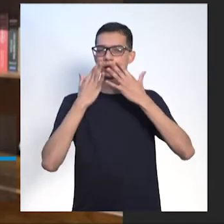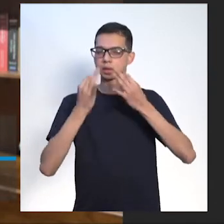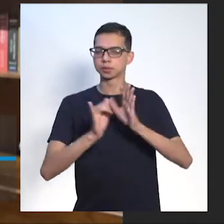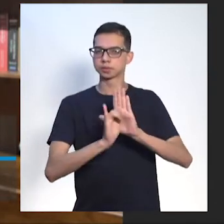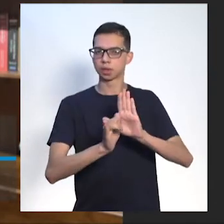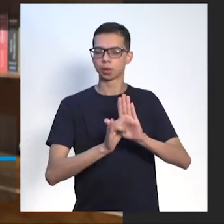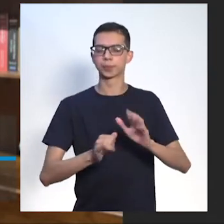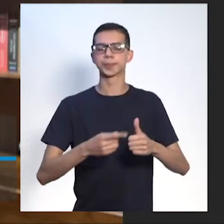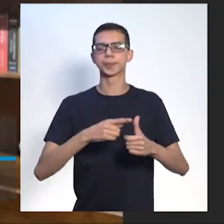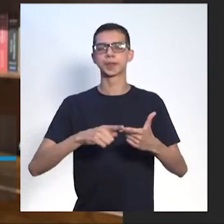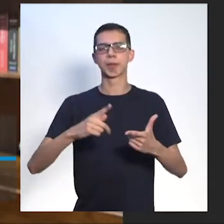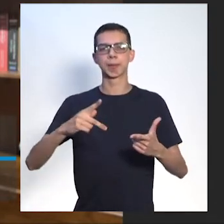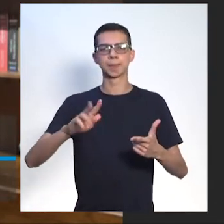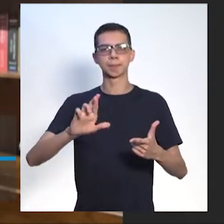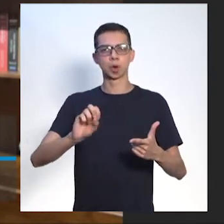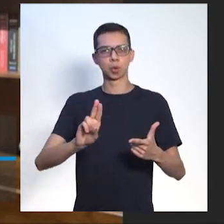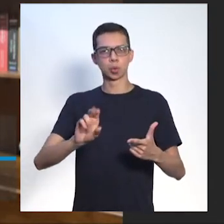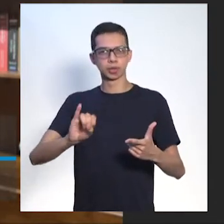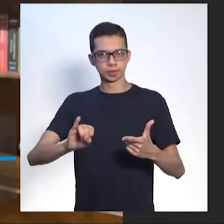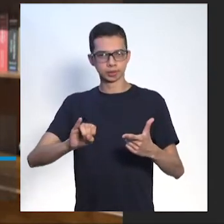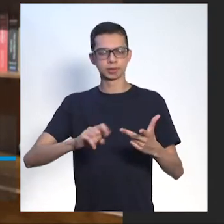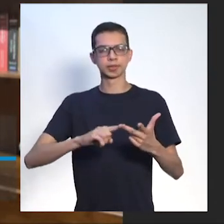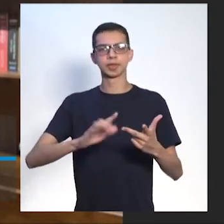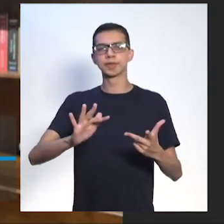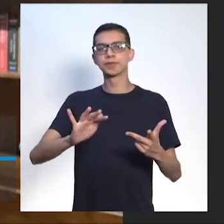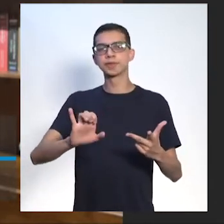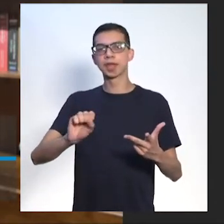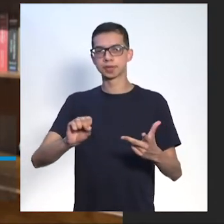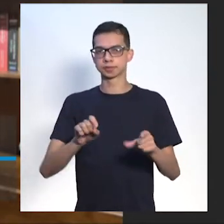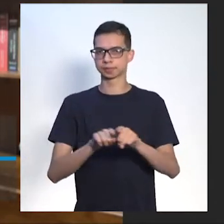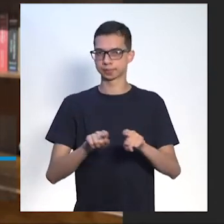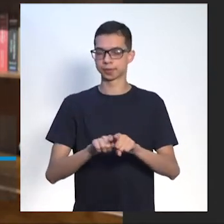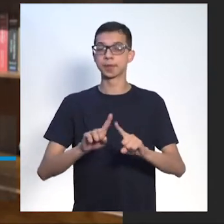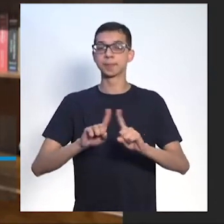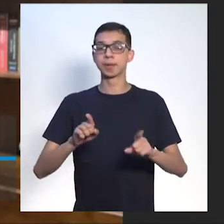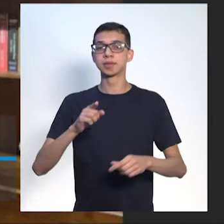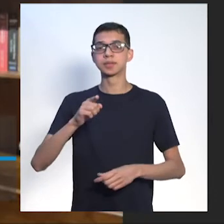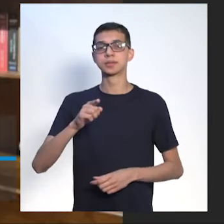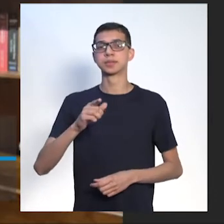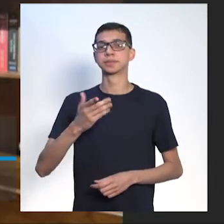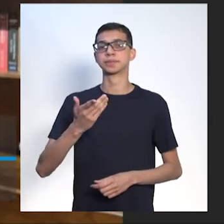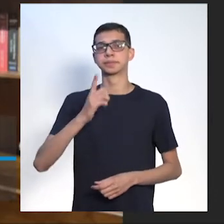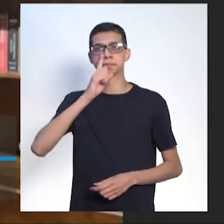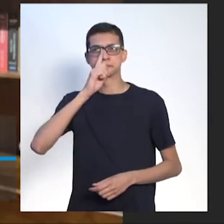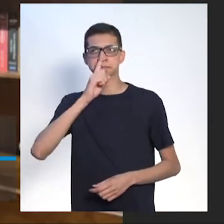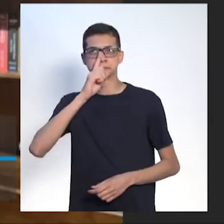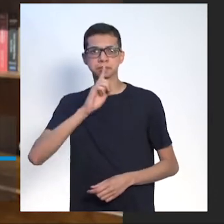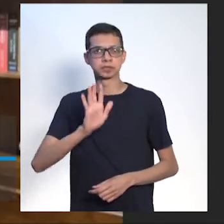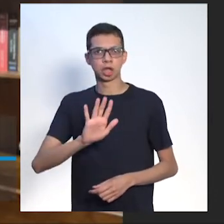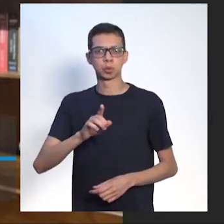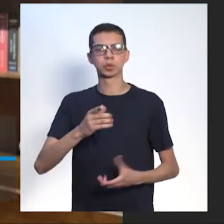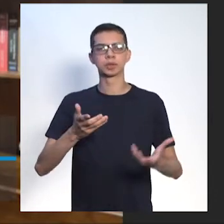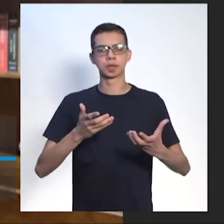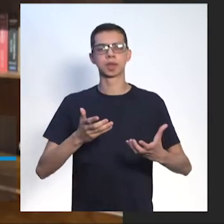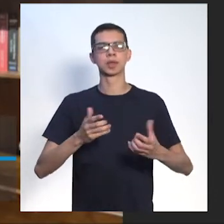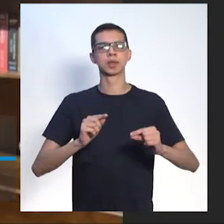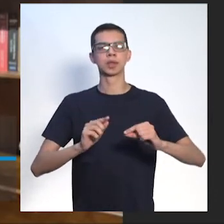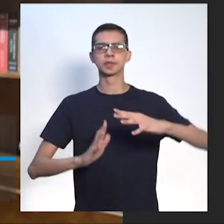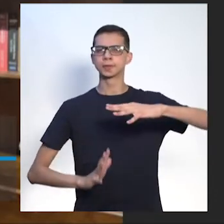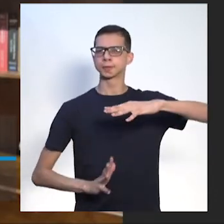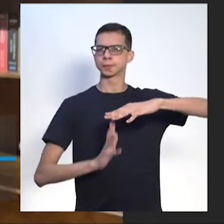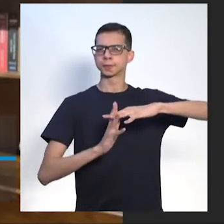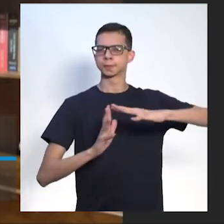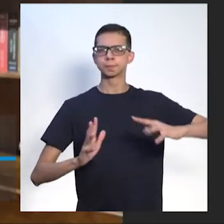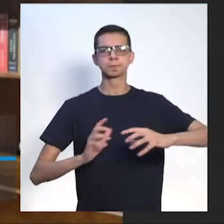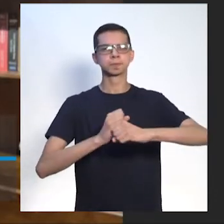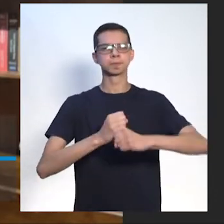aí você vai ter certeza qual nota. Só que, para não ficar correndo risco, eu quero tirar nota 1000 já no Enem 2020. Essa é a